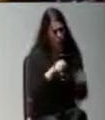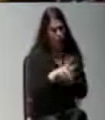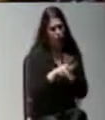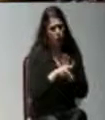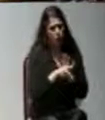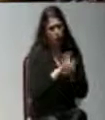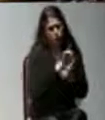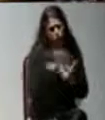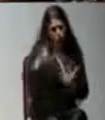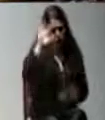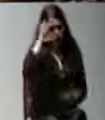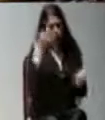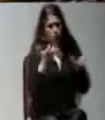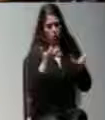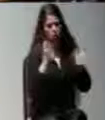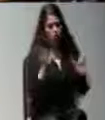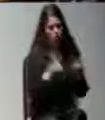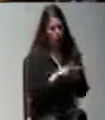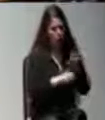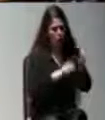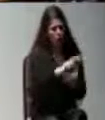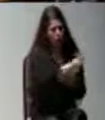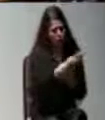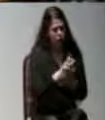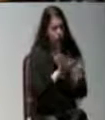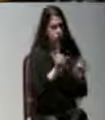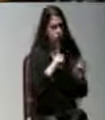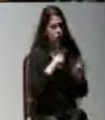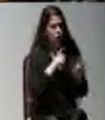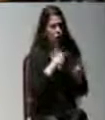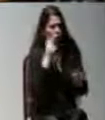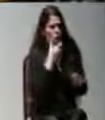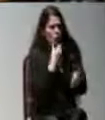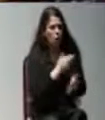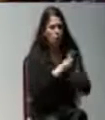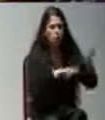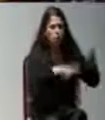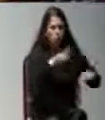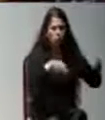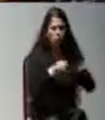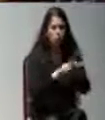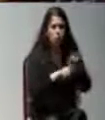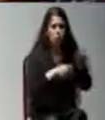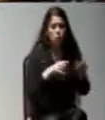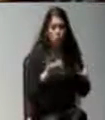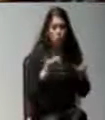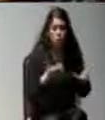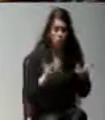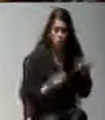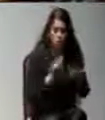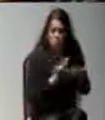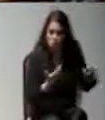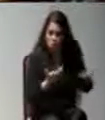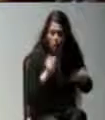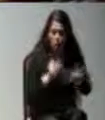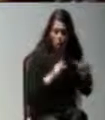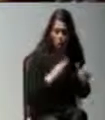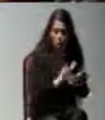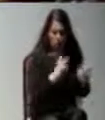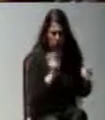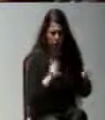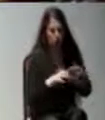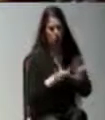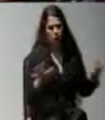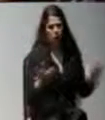como é para reivindicações de sexo, para ser livres de intervenções médicas. A